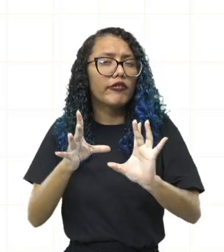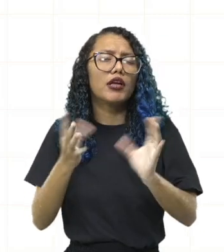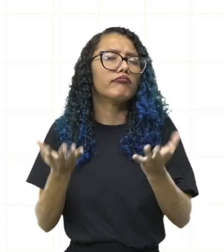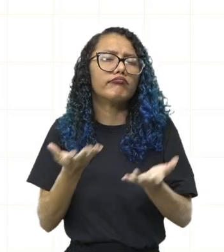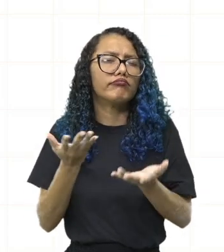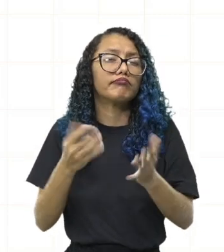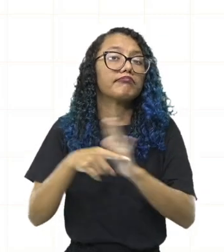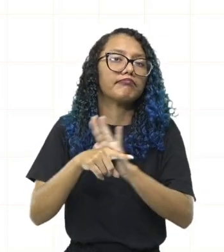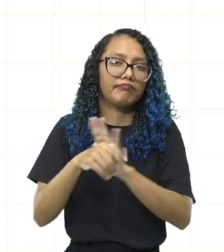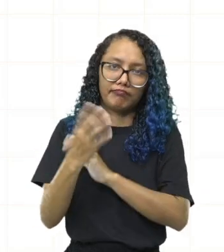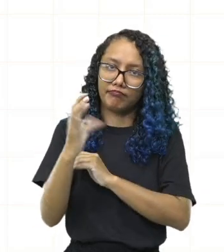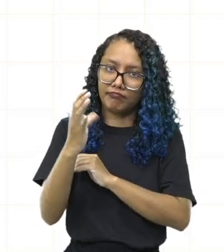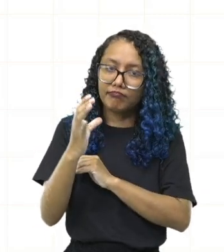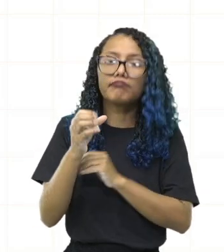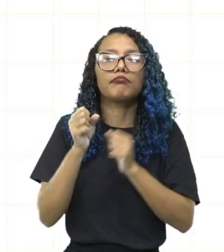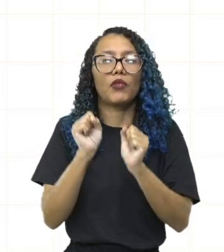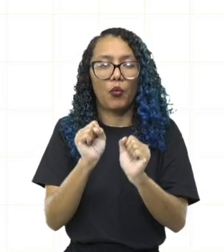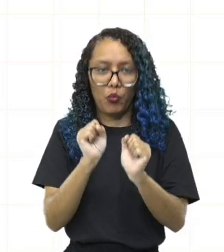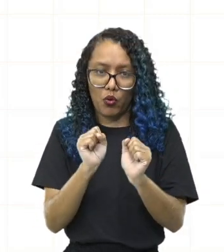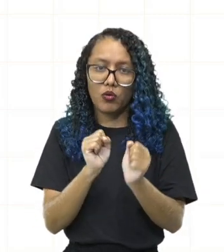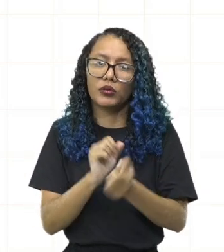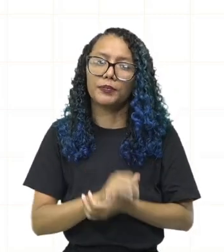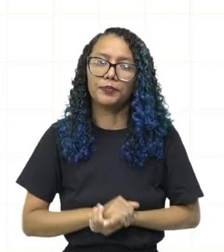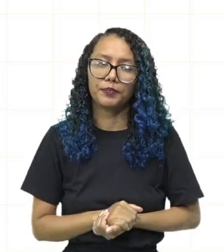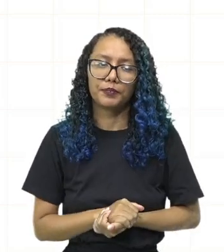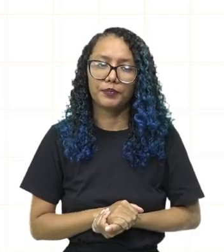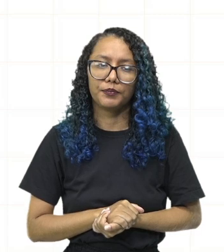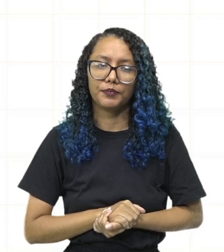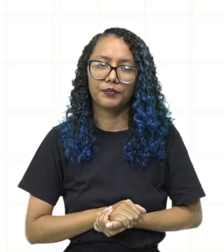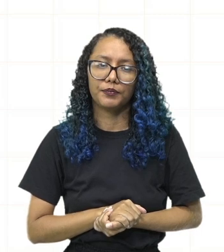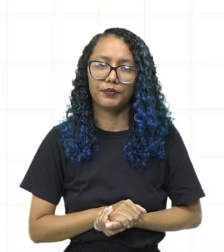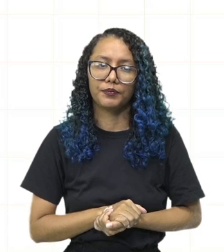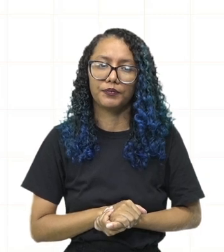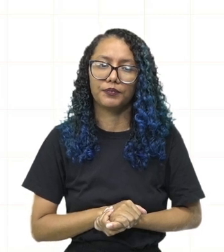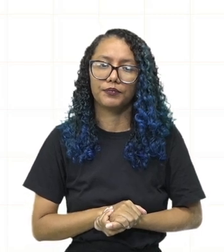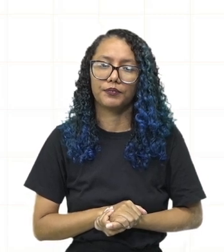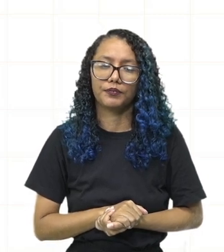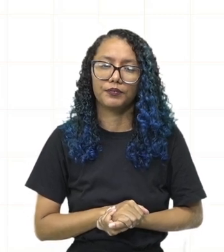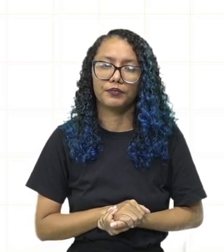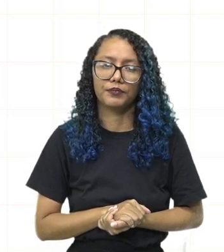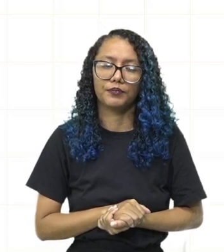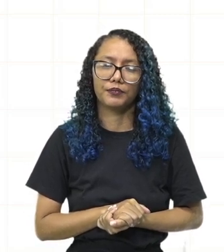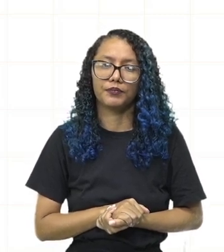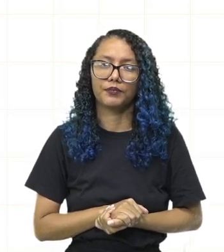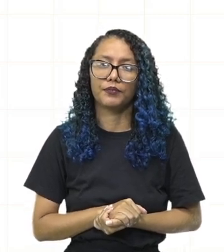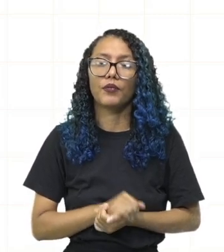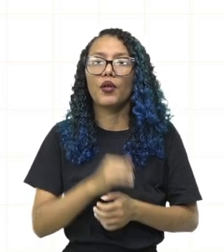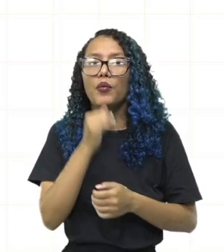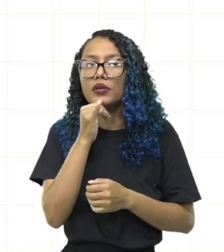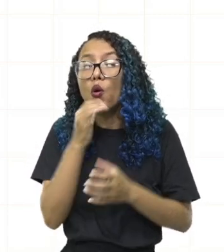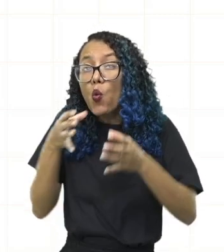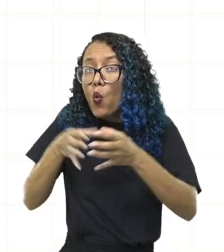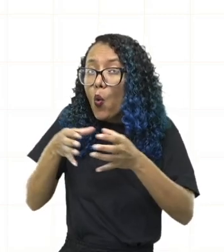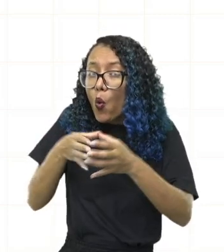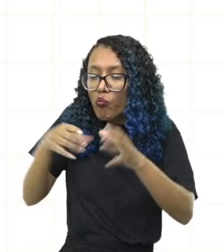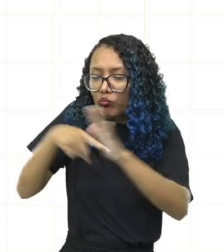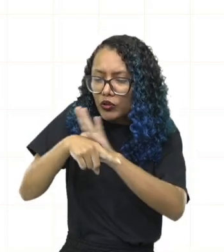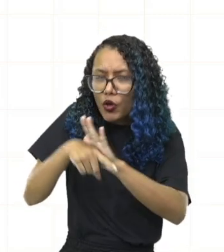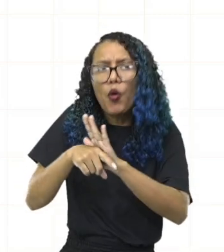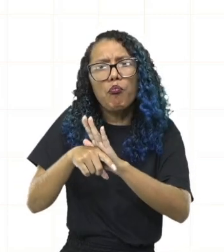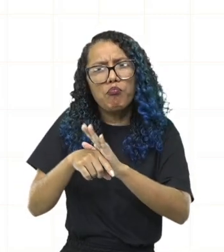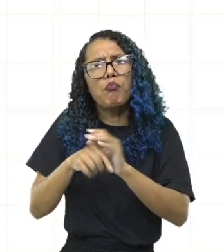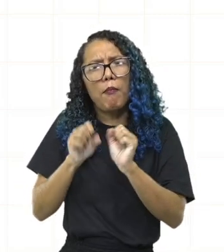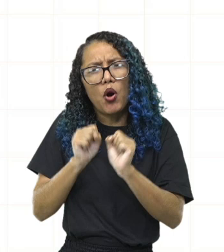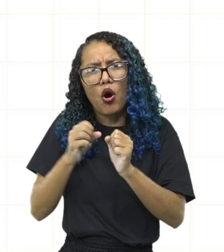Então, de uso também para a pesquisa científica, onde os cientistas podem se dirigir a